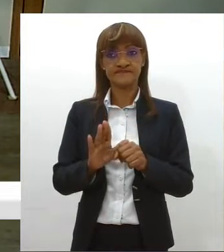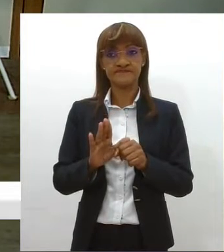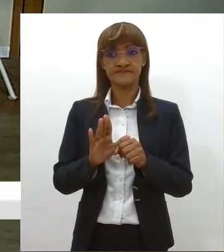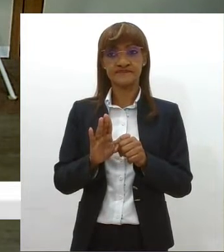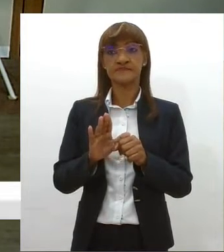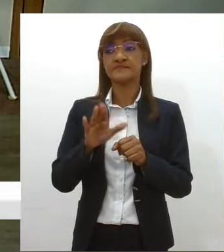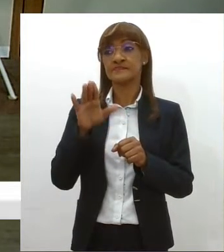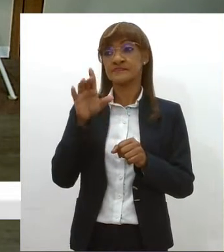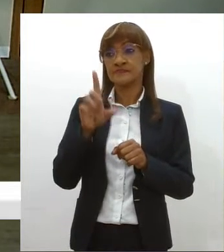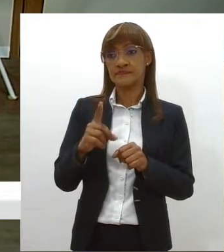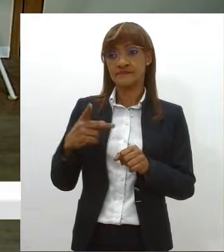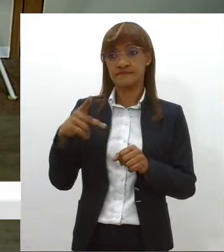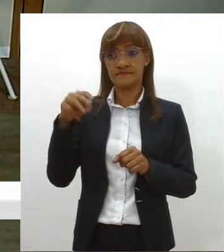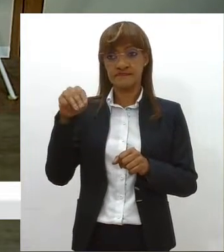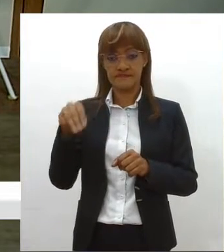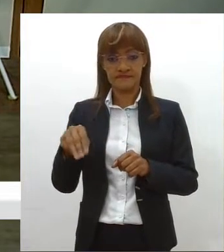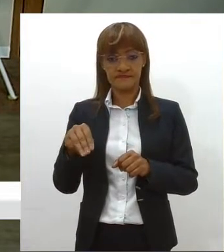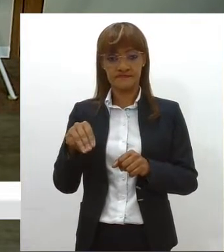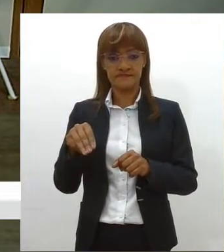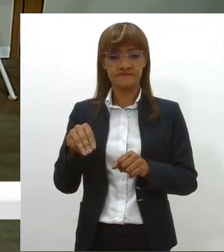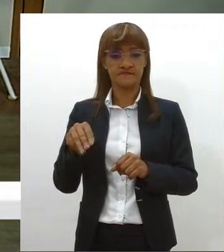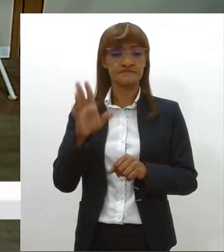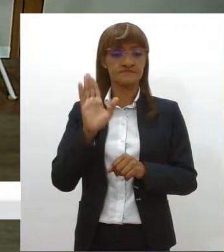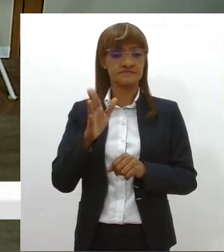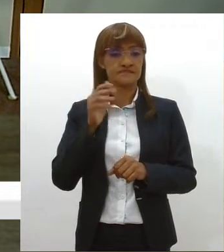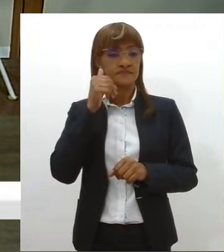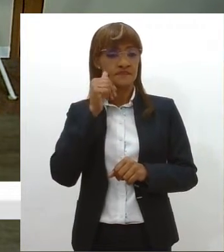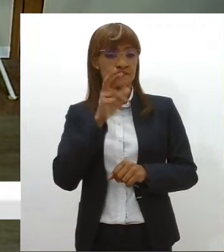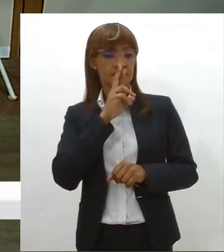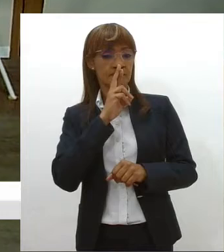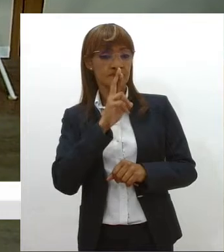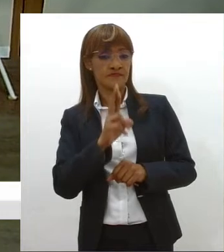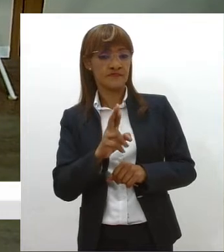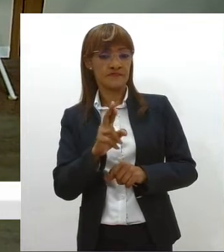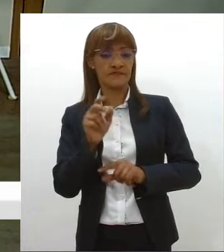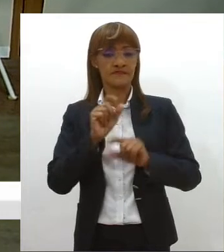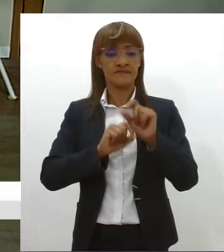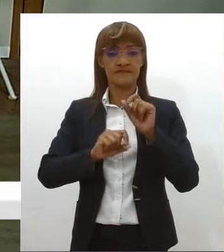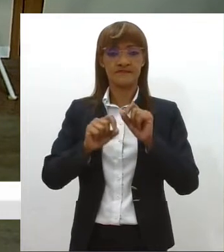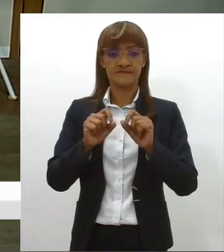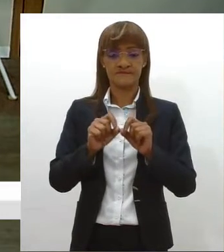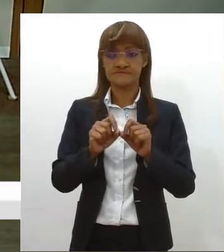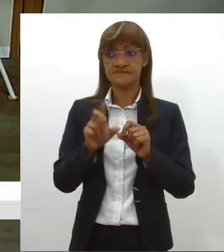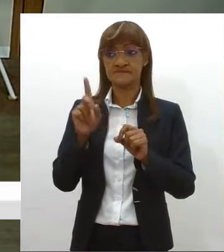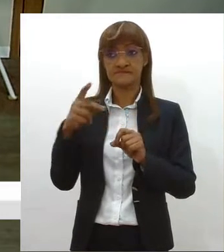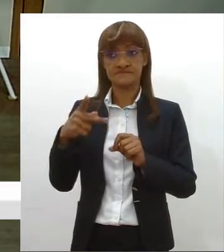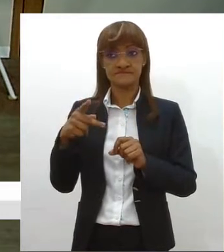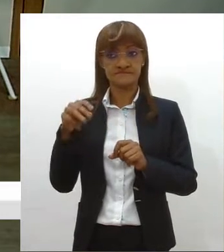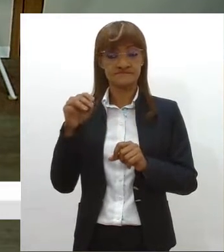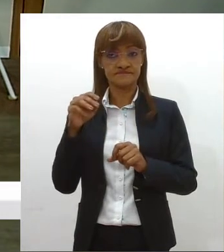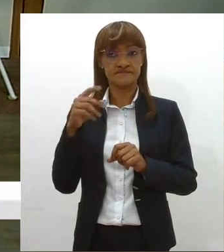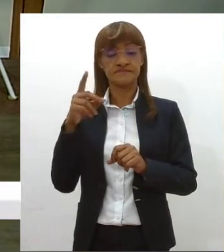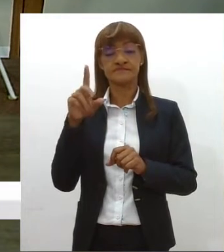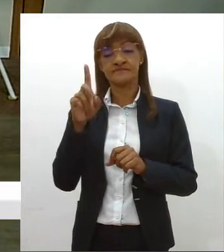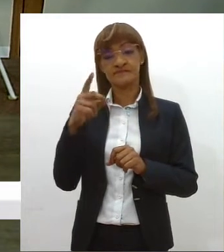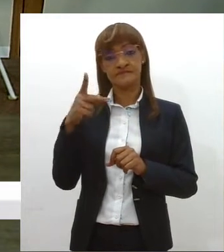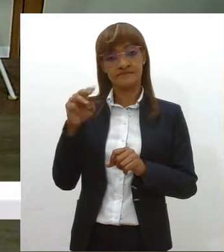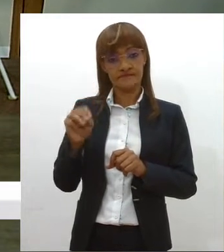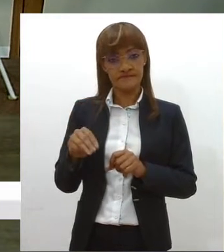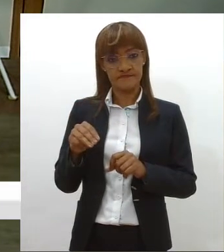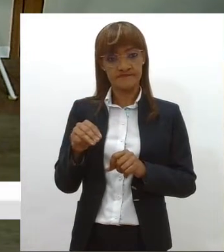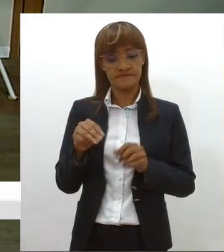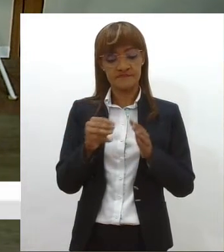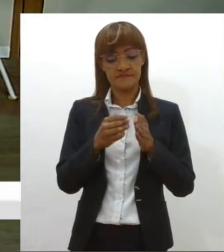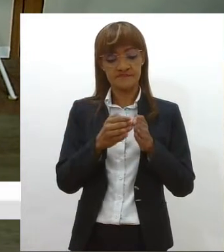também identificada, a partir das respostas das mulheres, alterações na TPM, né? Nesse pré-ciclo,